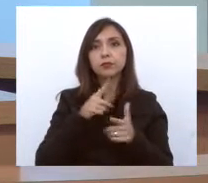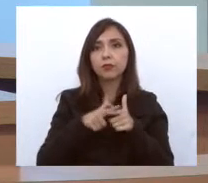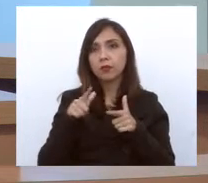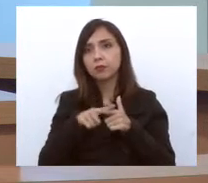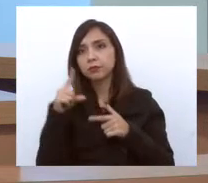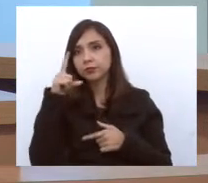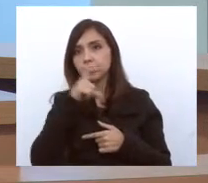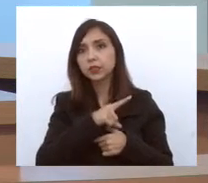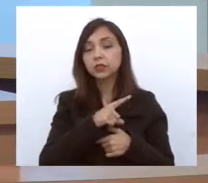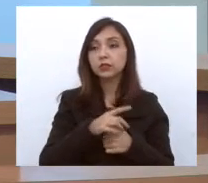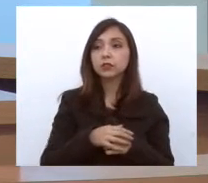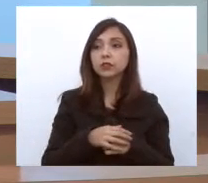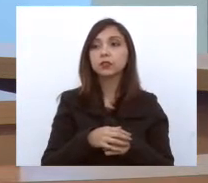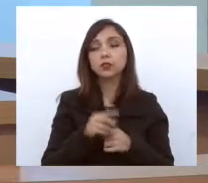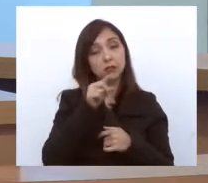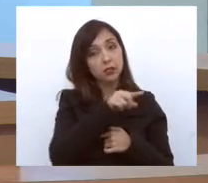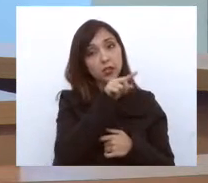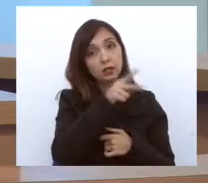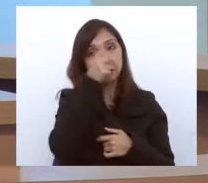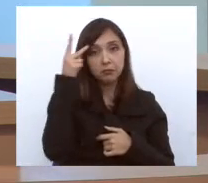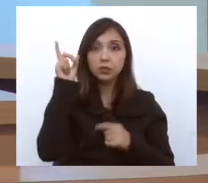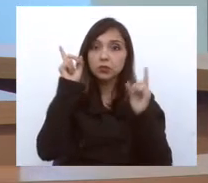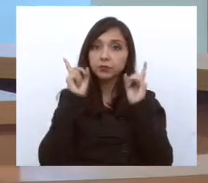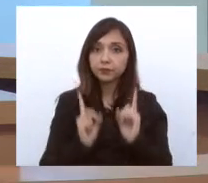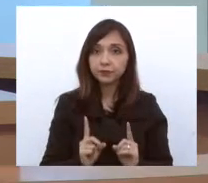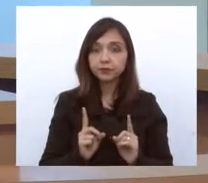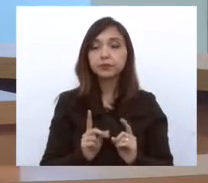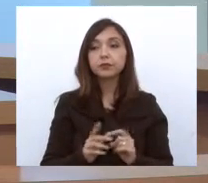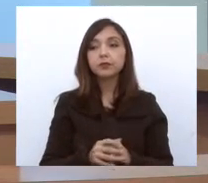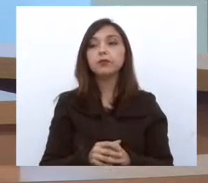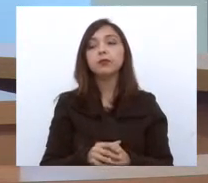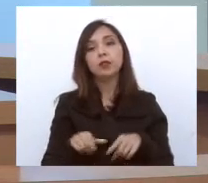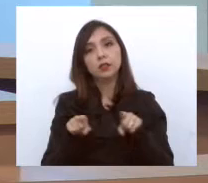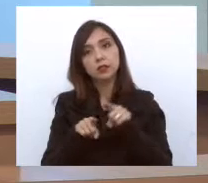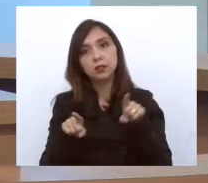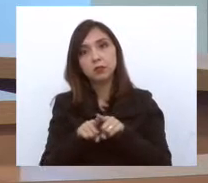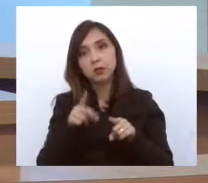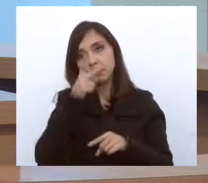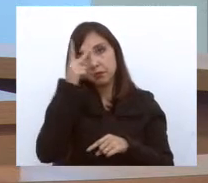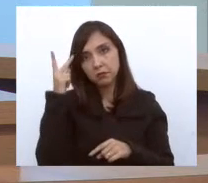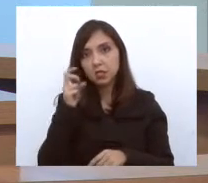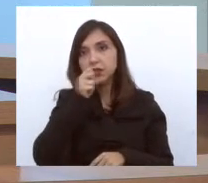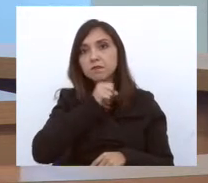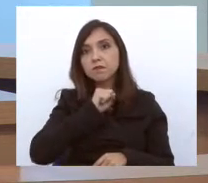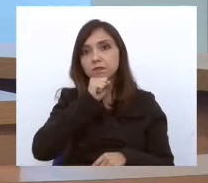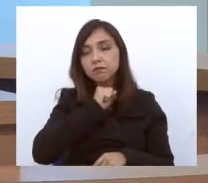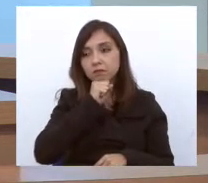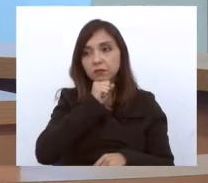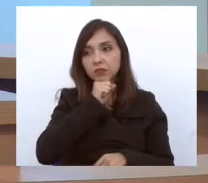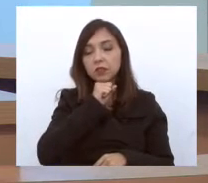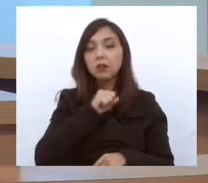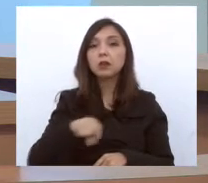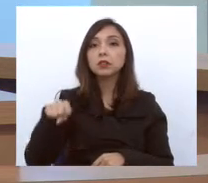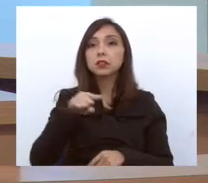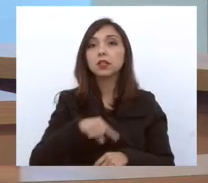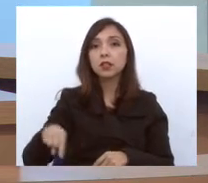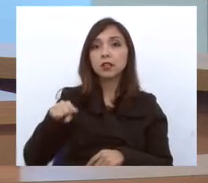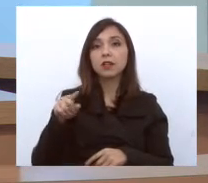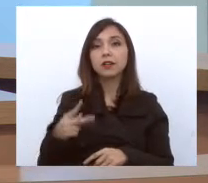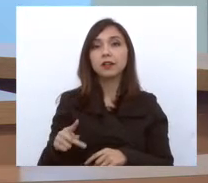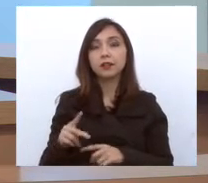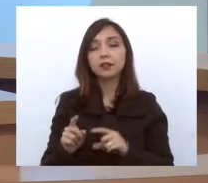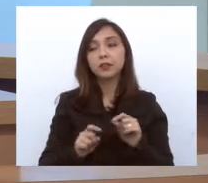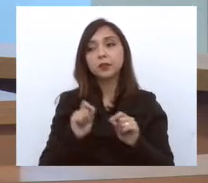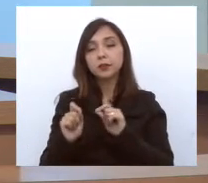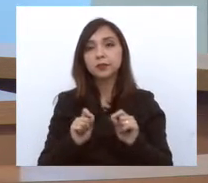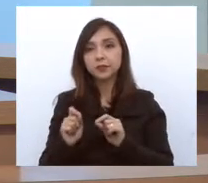vem tornar, tanto para a pessoa deficiente, quanto para a pessoa idosa, uma equidade